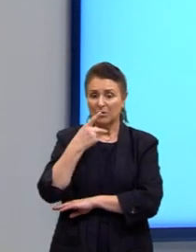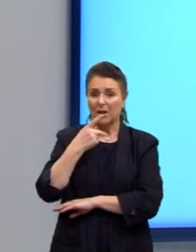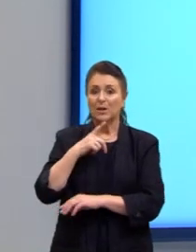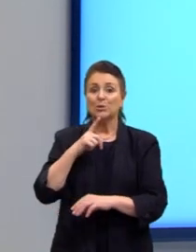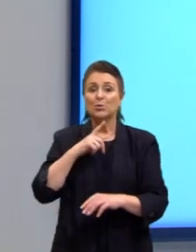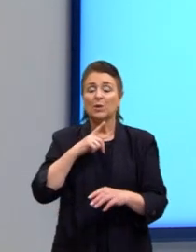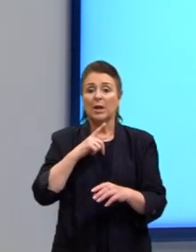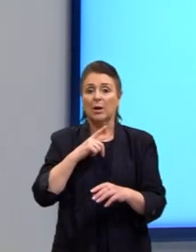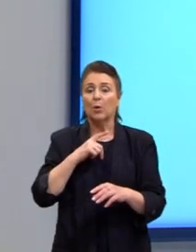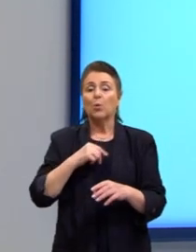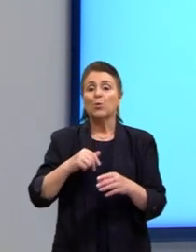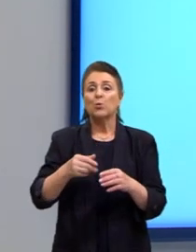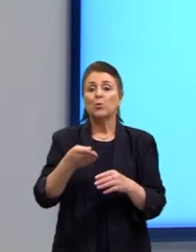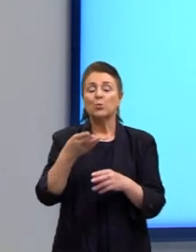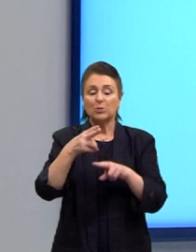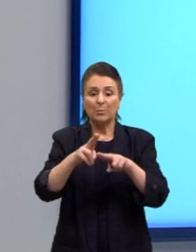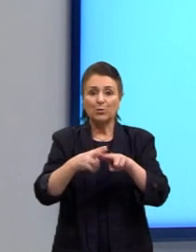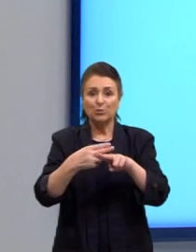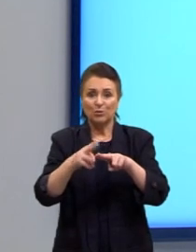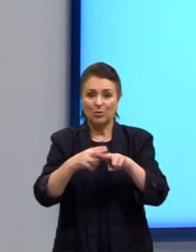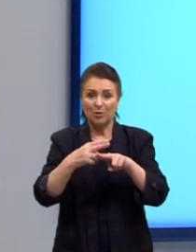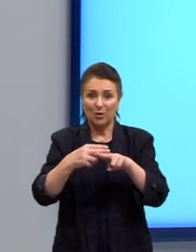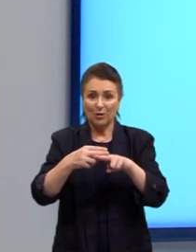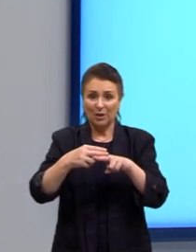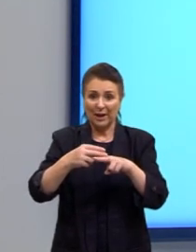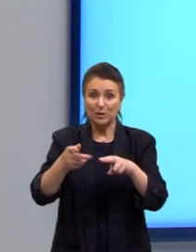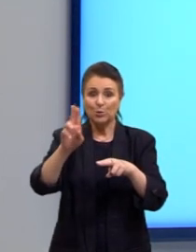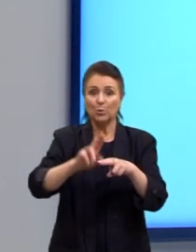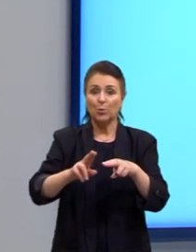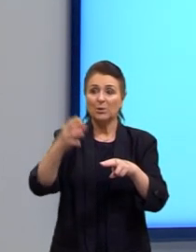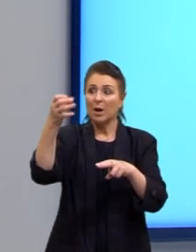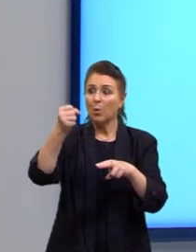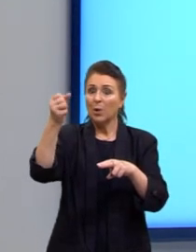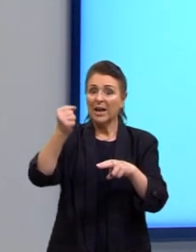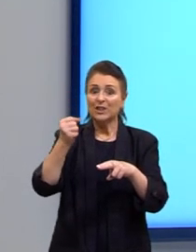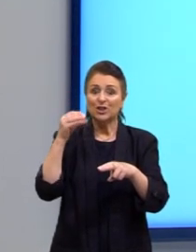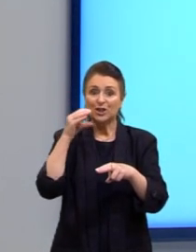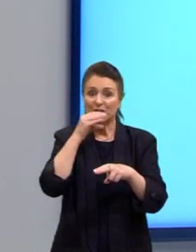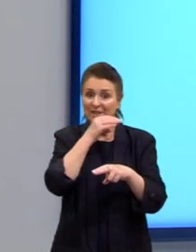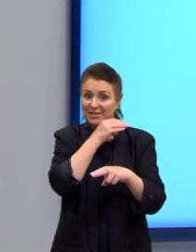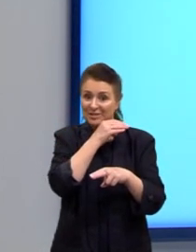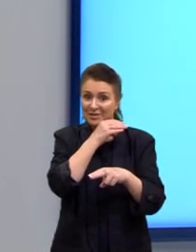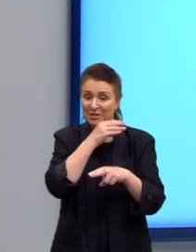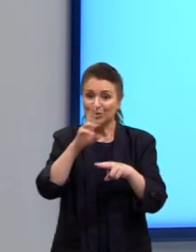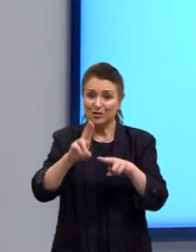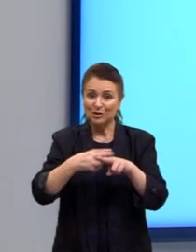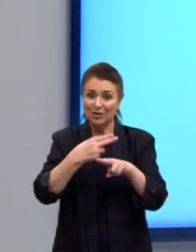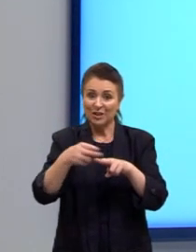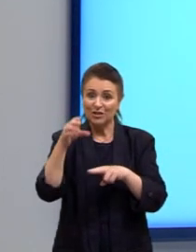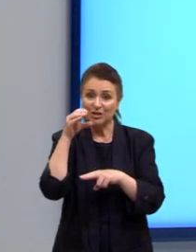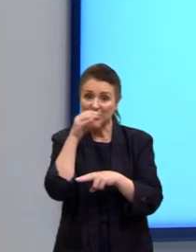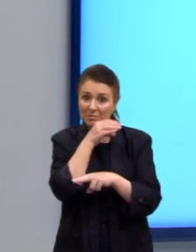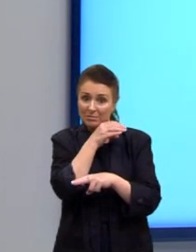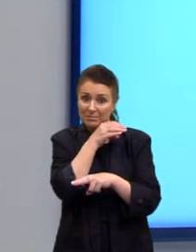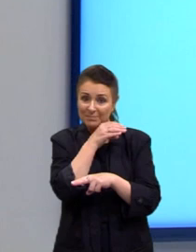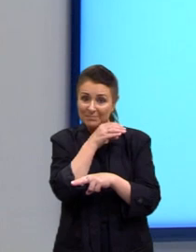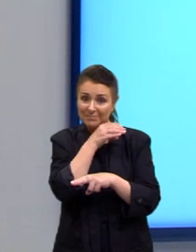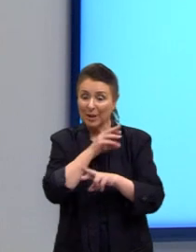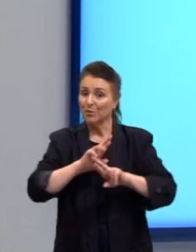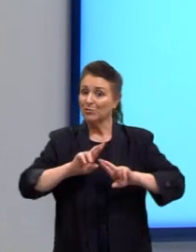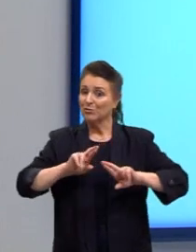quente de que forma a gente utiliza o leite né o leite quente para fazer o chocolate quente